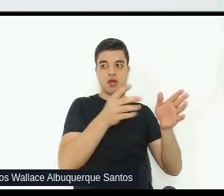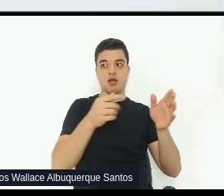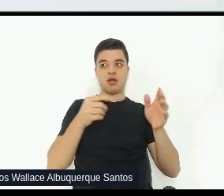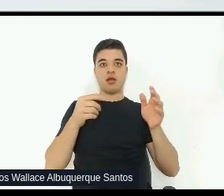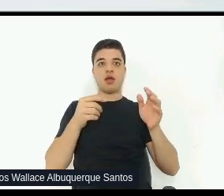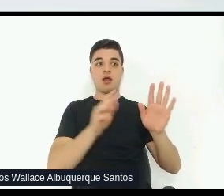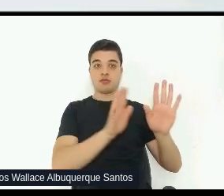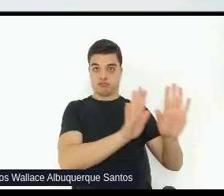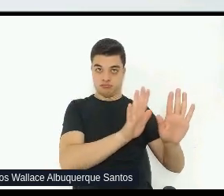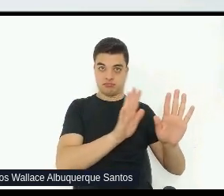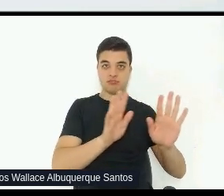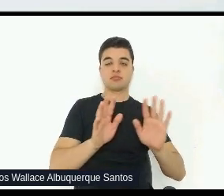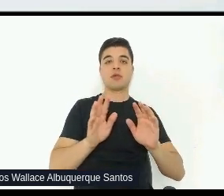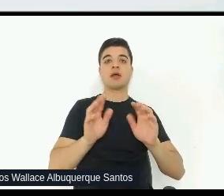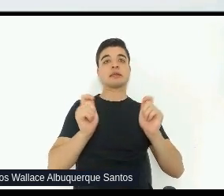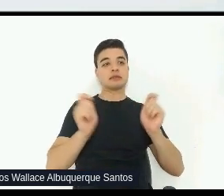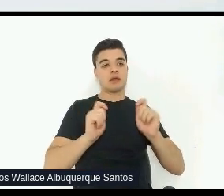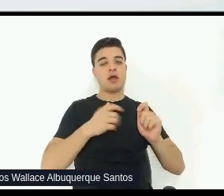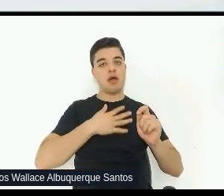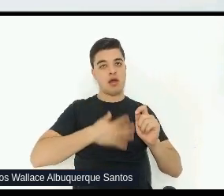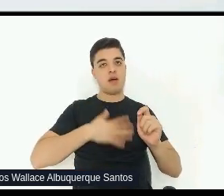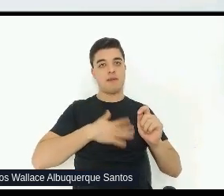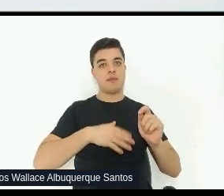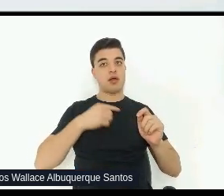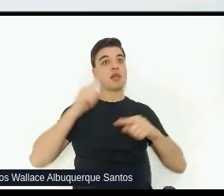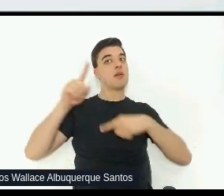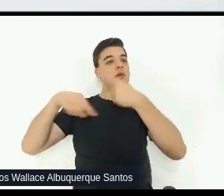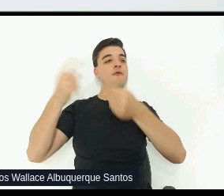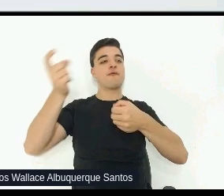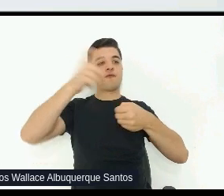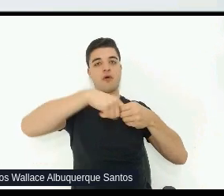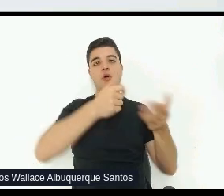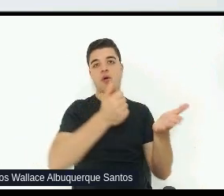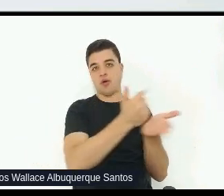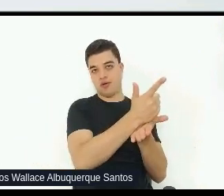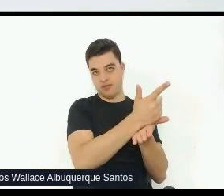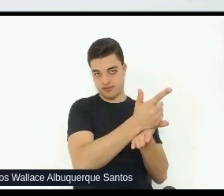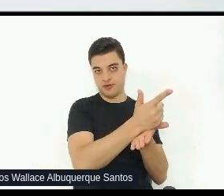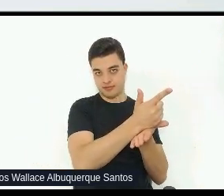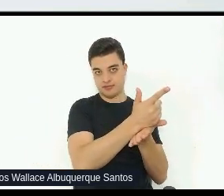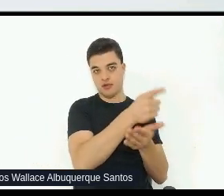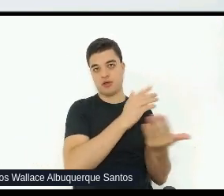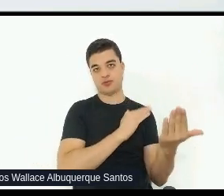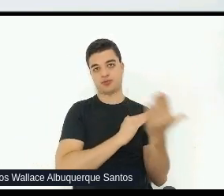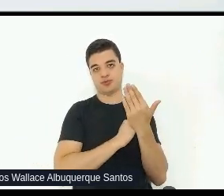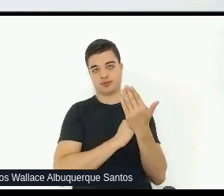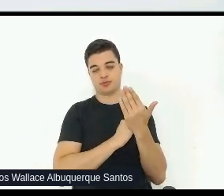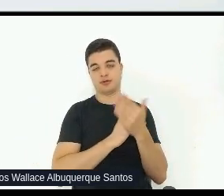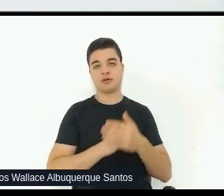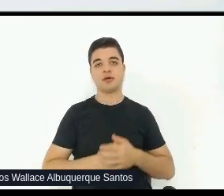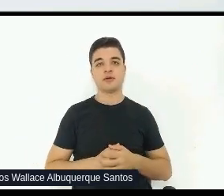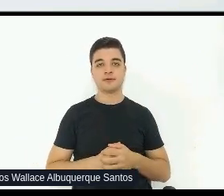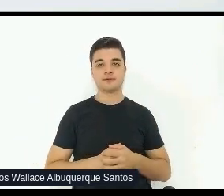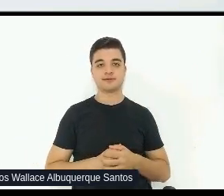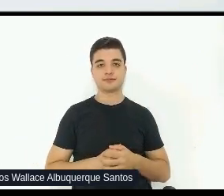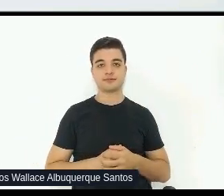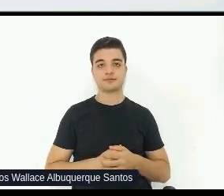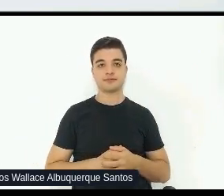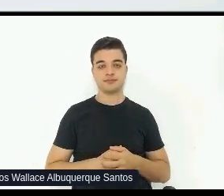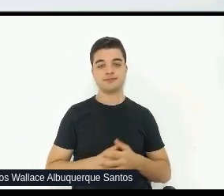tarefa de forma tranquila, dentro das suas necessidades, dentro das suas possibilidades, né? Então, a gente precisa dar ao nosso